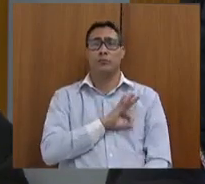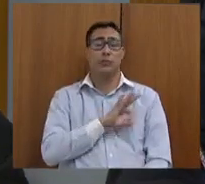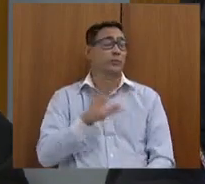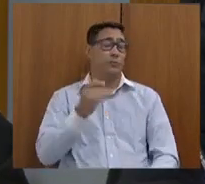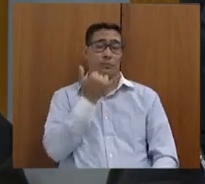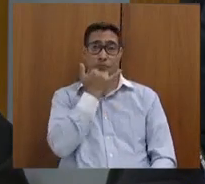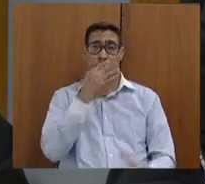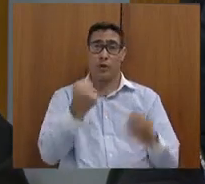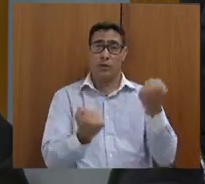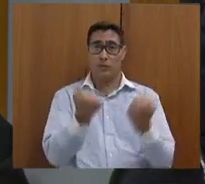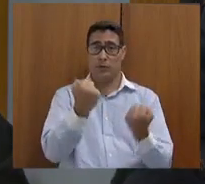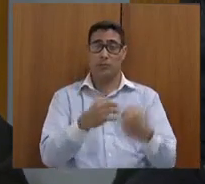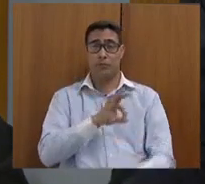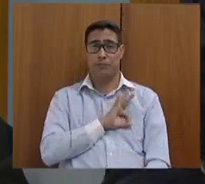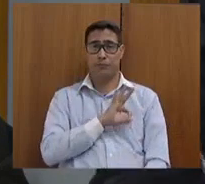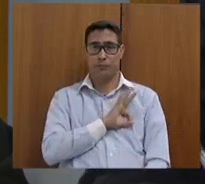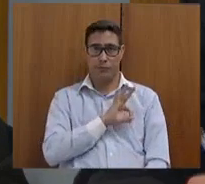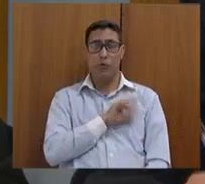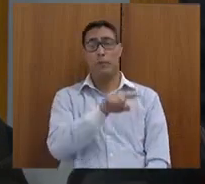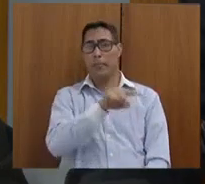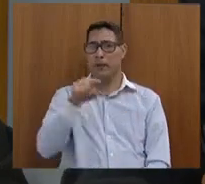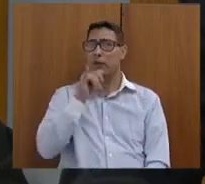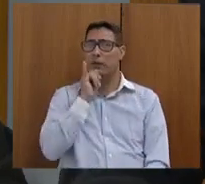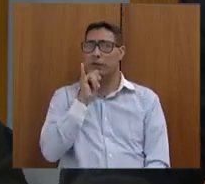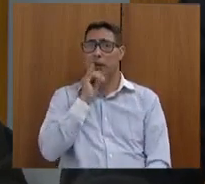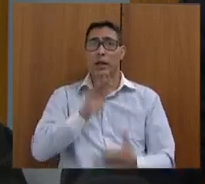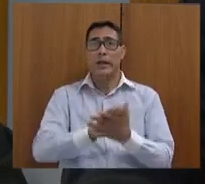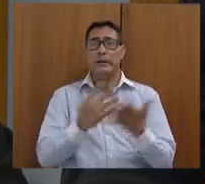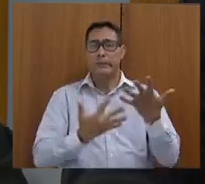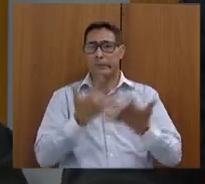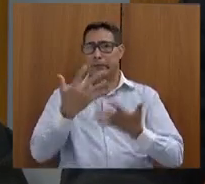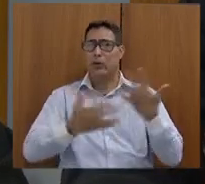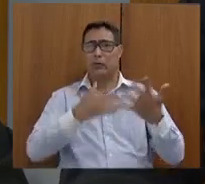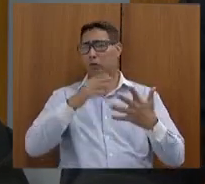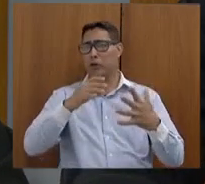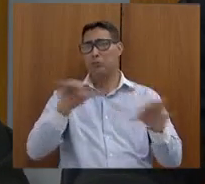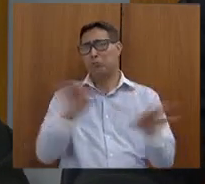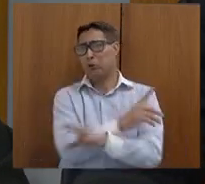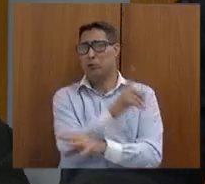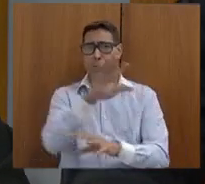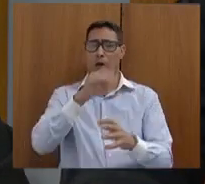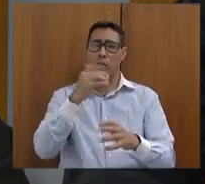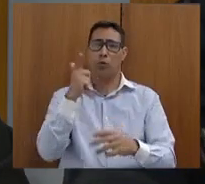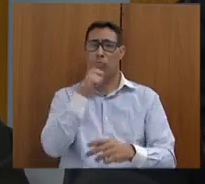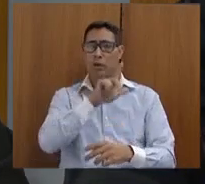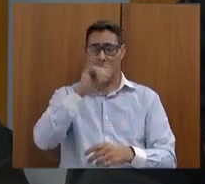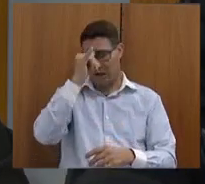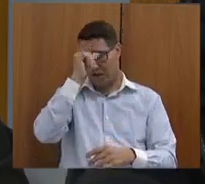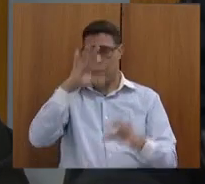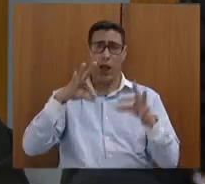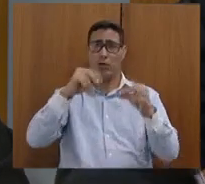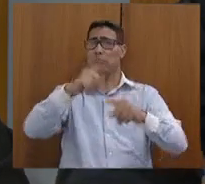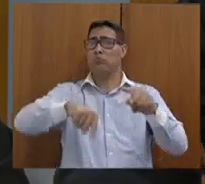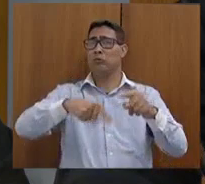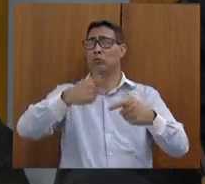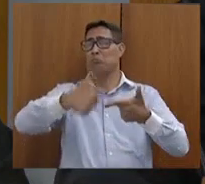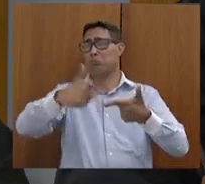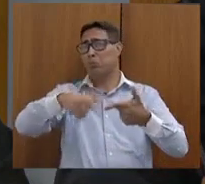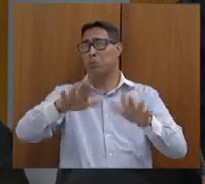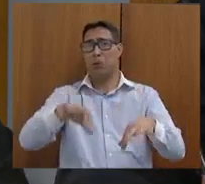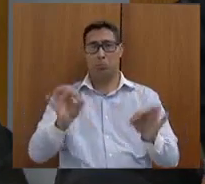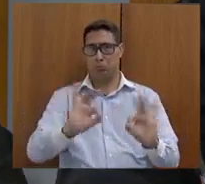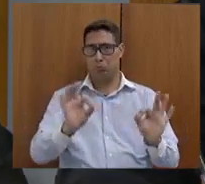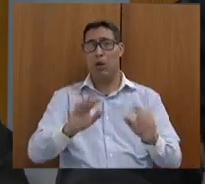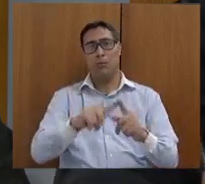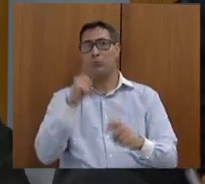para enfrentar os problemas de violência que nós temos nas escolas mas foi uma resposta rápida e a gente sabe que